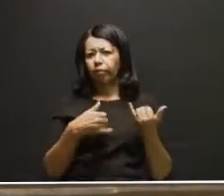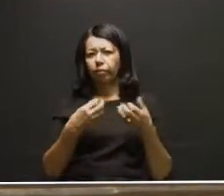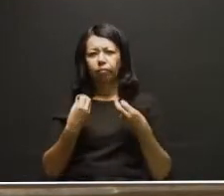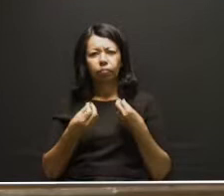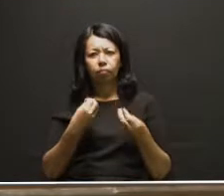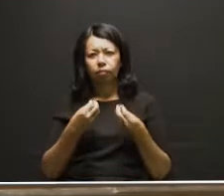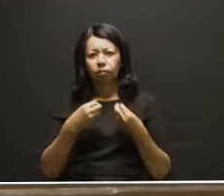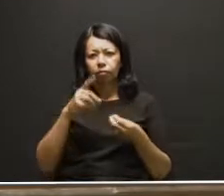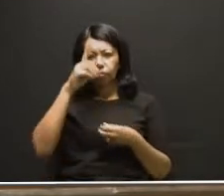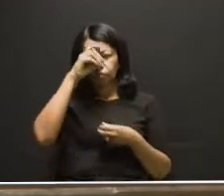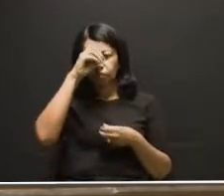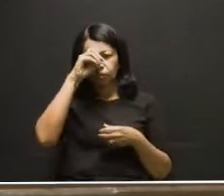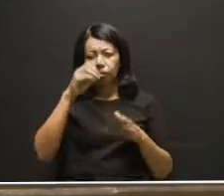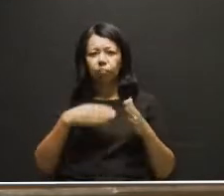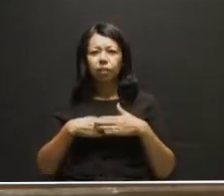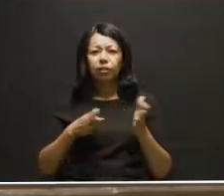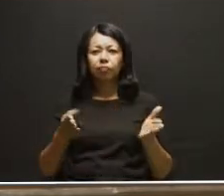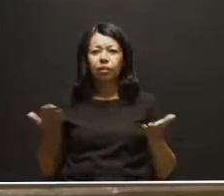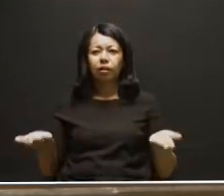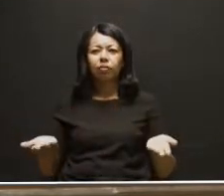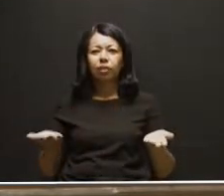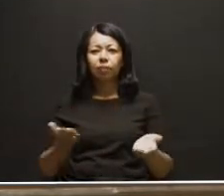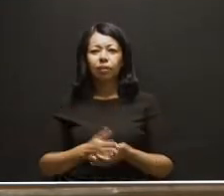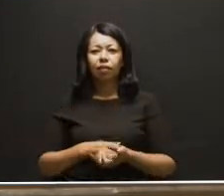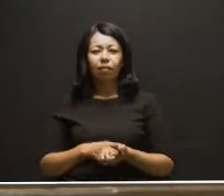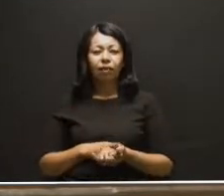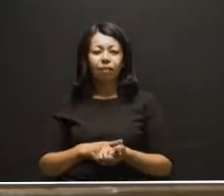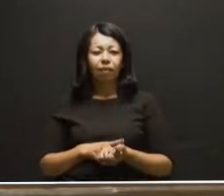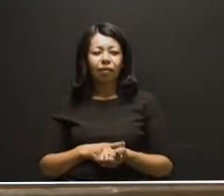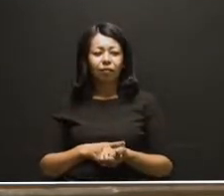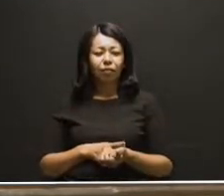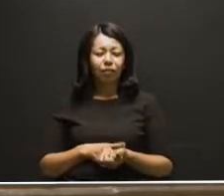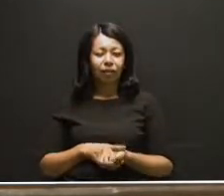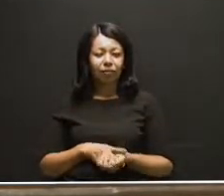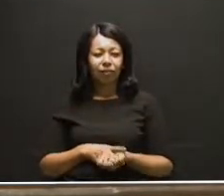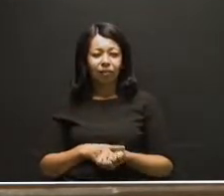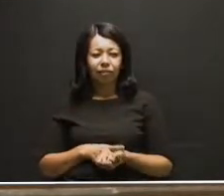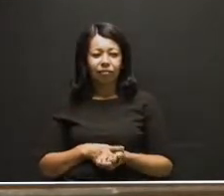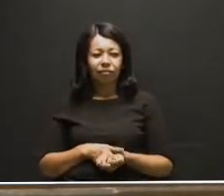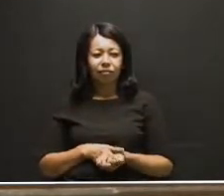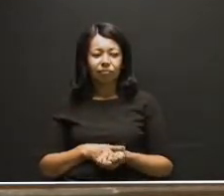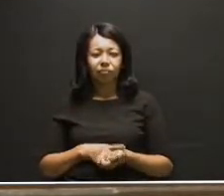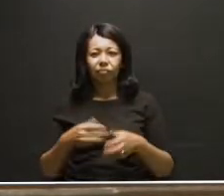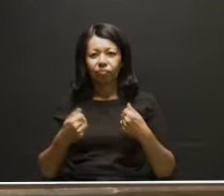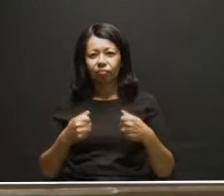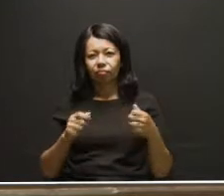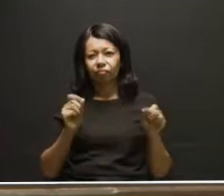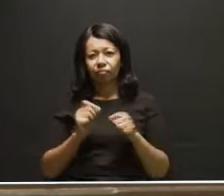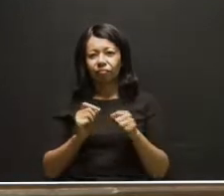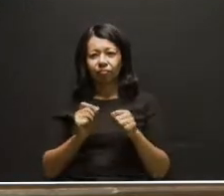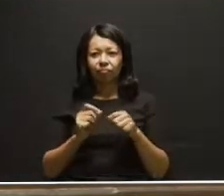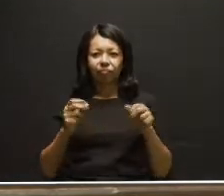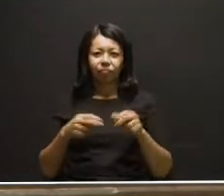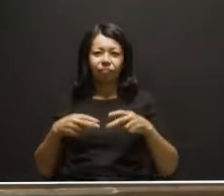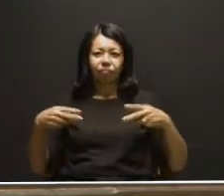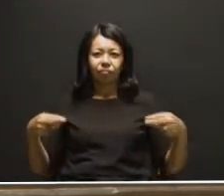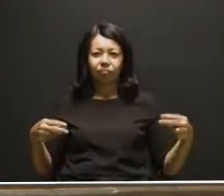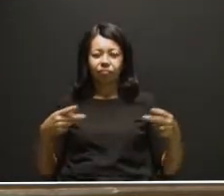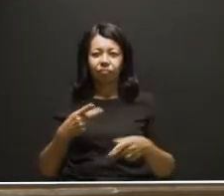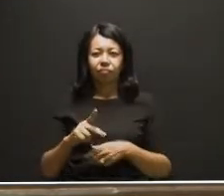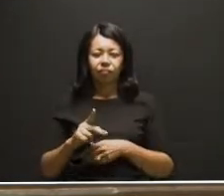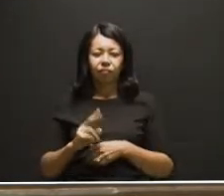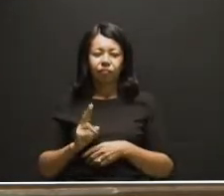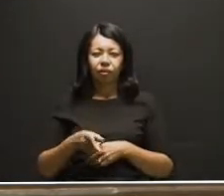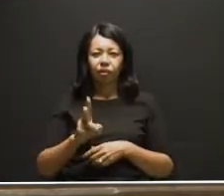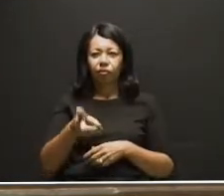aberto os vereadores nós precisamos tomar uma decisão pra ficar com